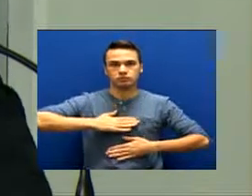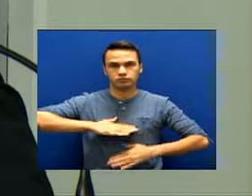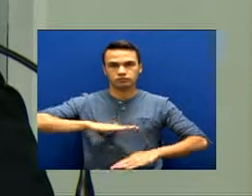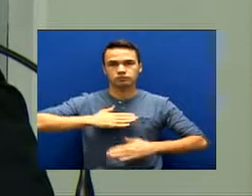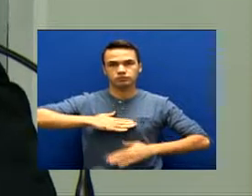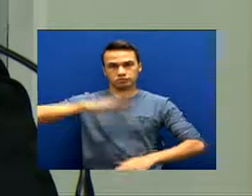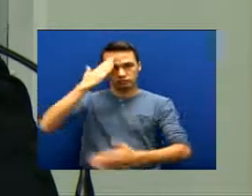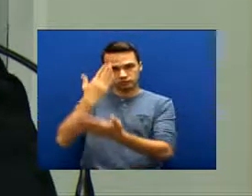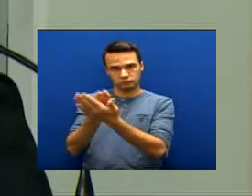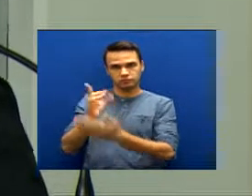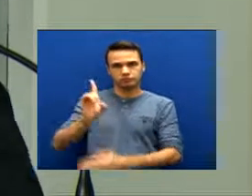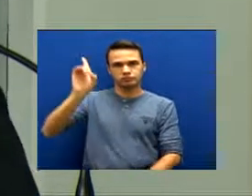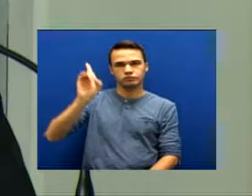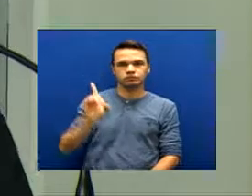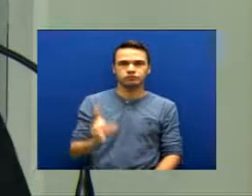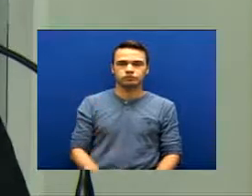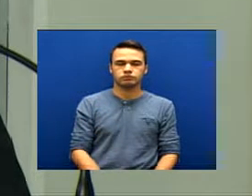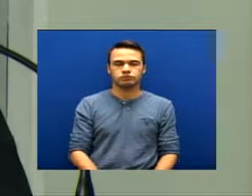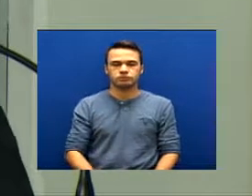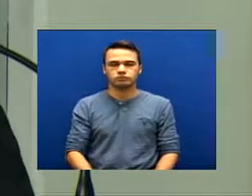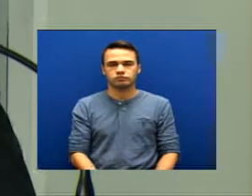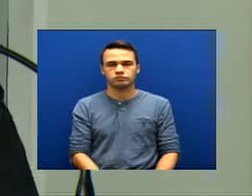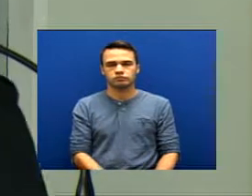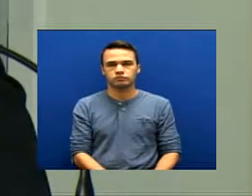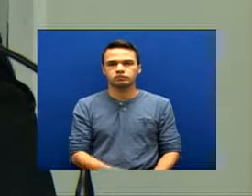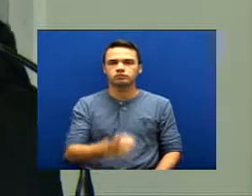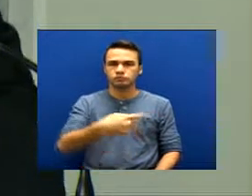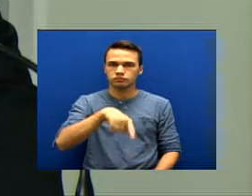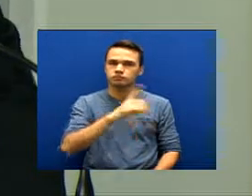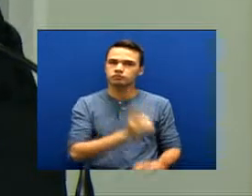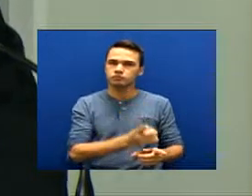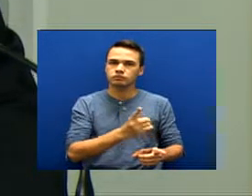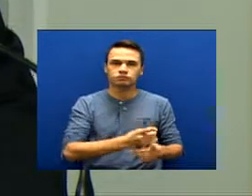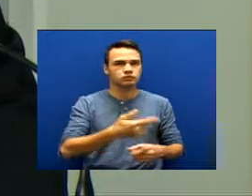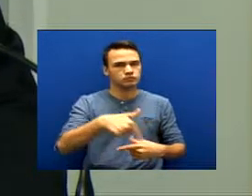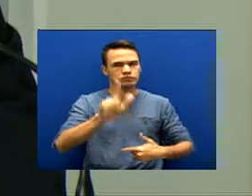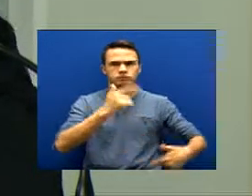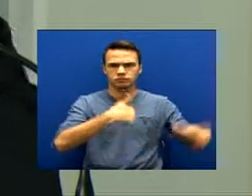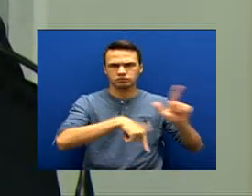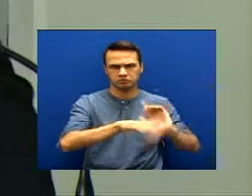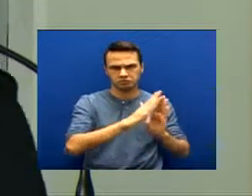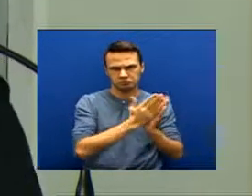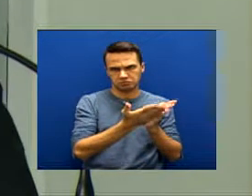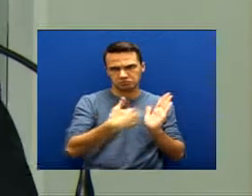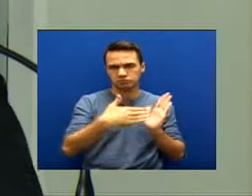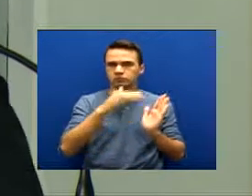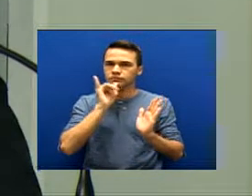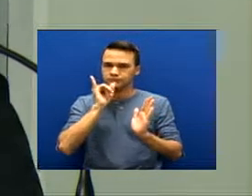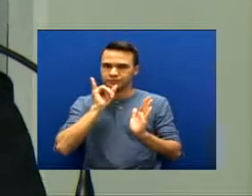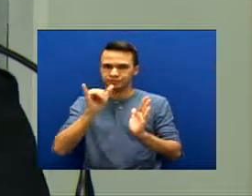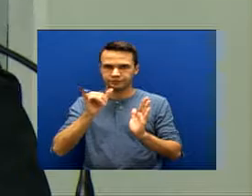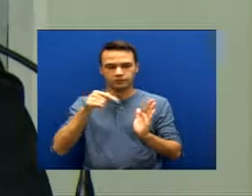lança. Queima os carros do fogo. Aquietai-vos e sabei que sou Deus. Sou